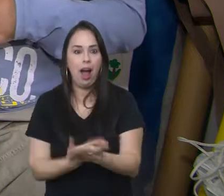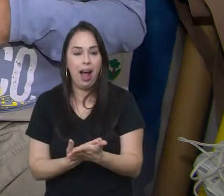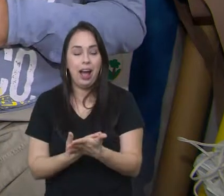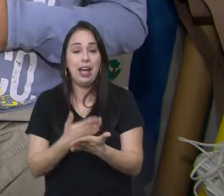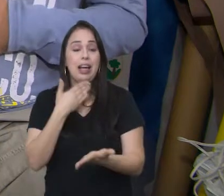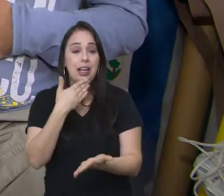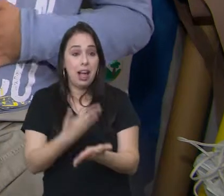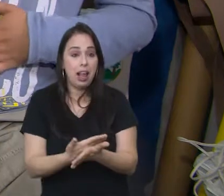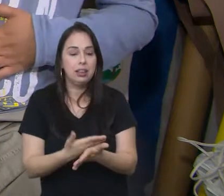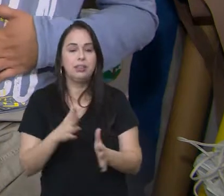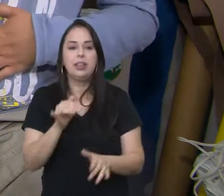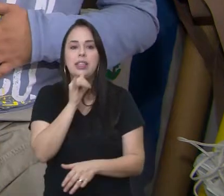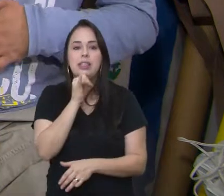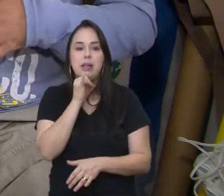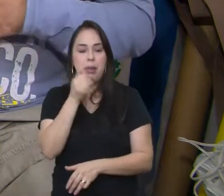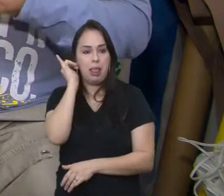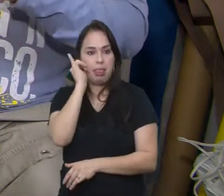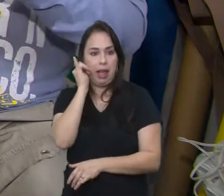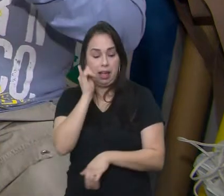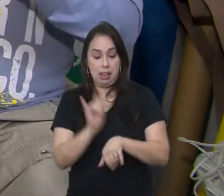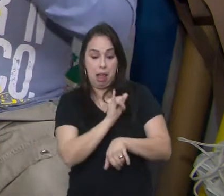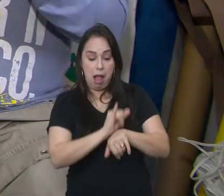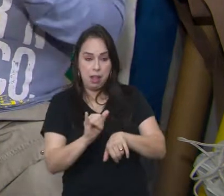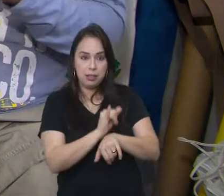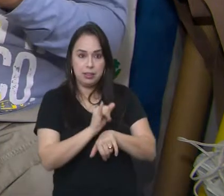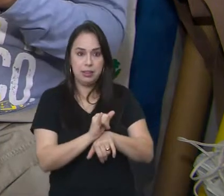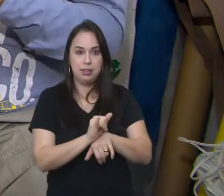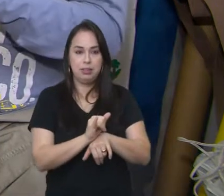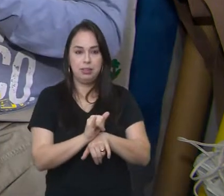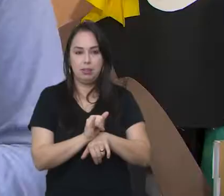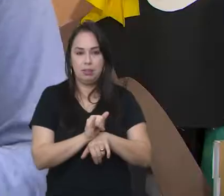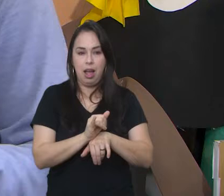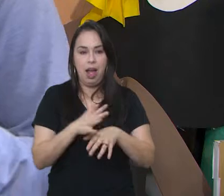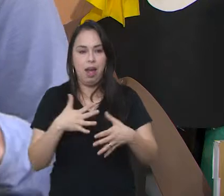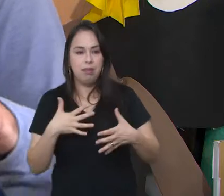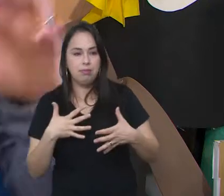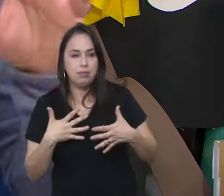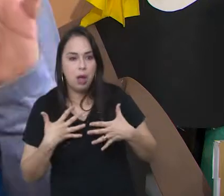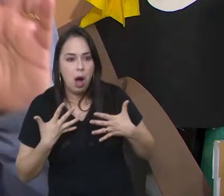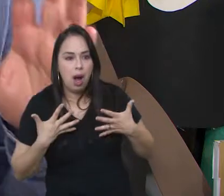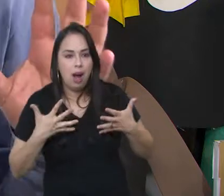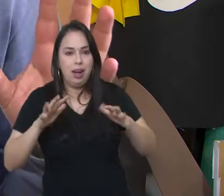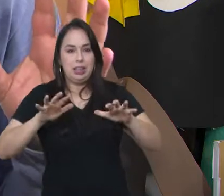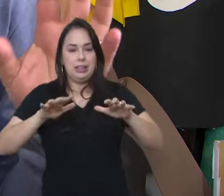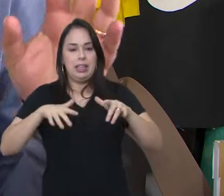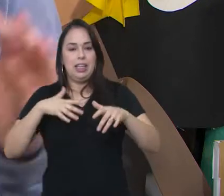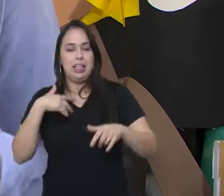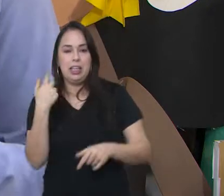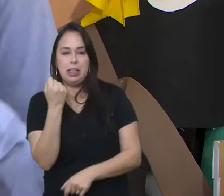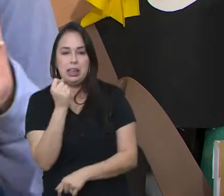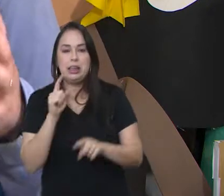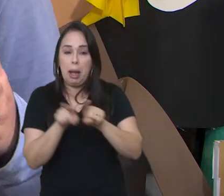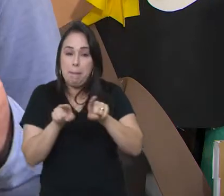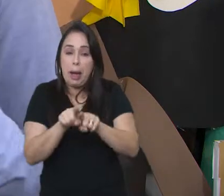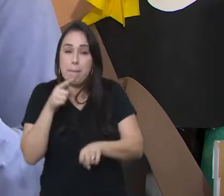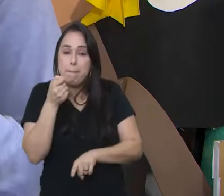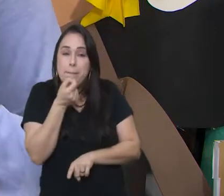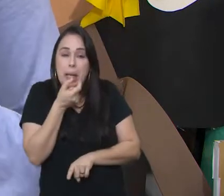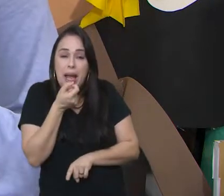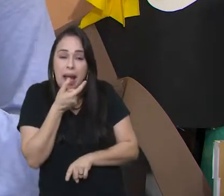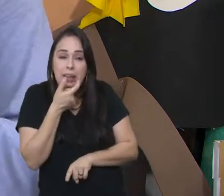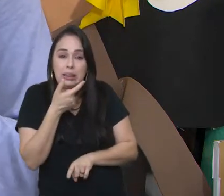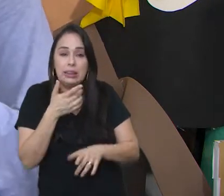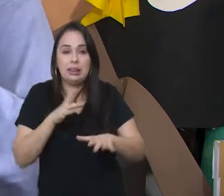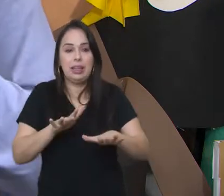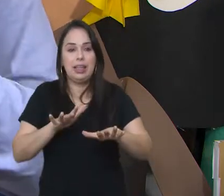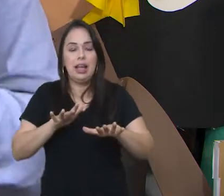então eu, por exemplo, técnicas de contação de história, a gente cria suspense, a gente faz alguma graça. Então,